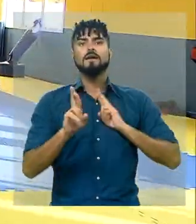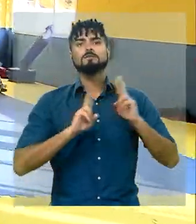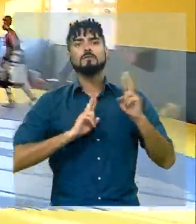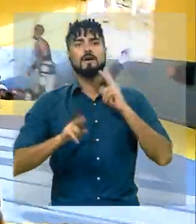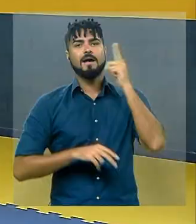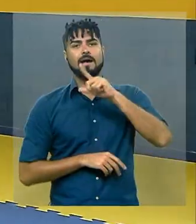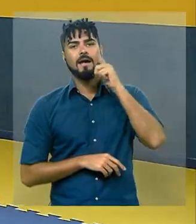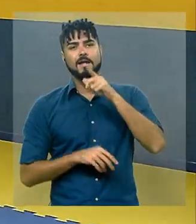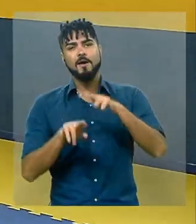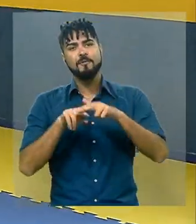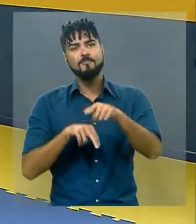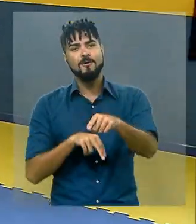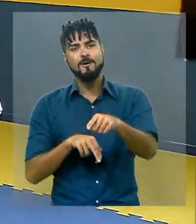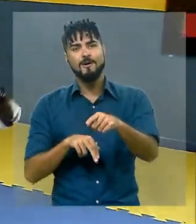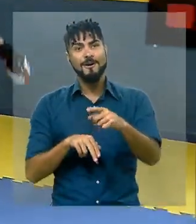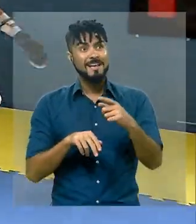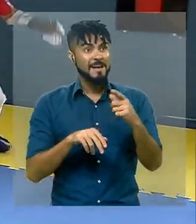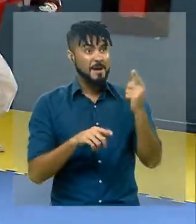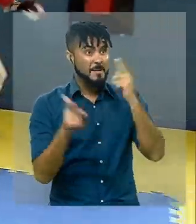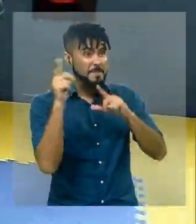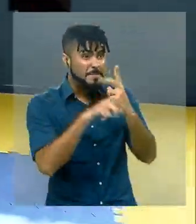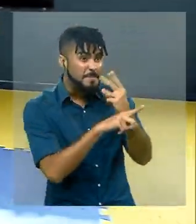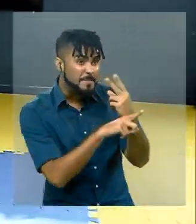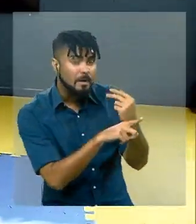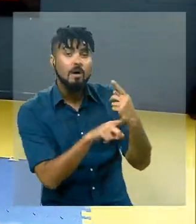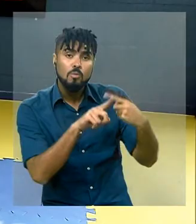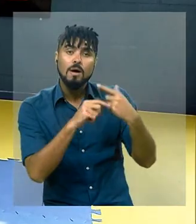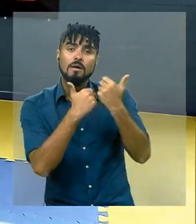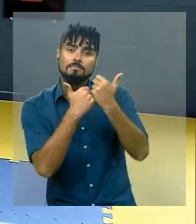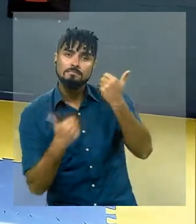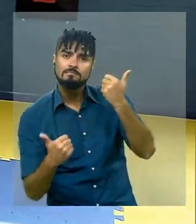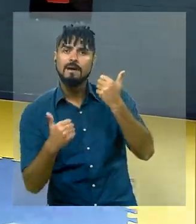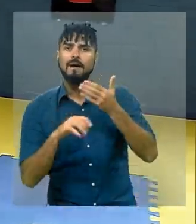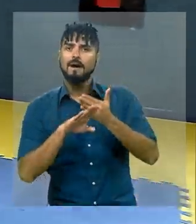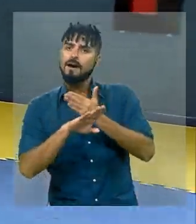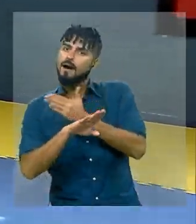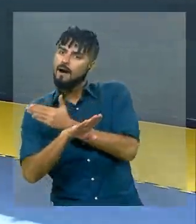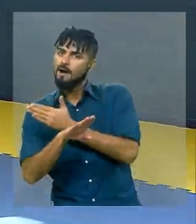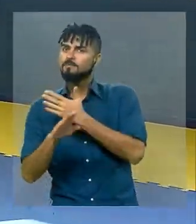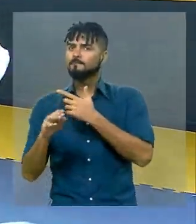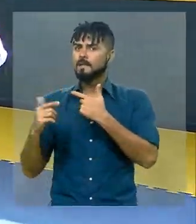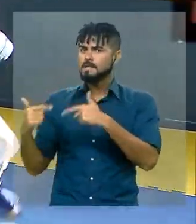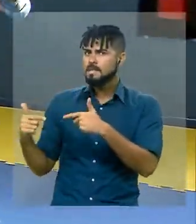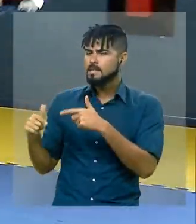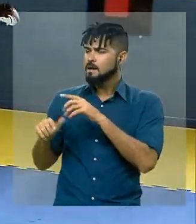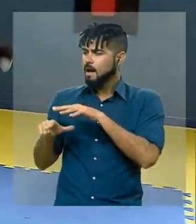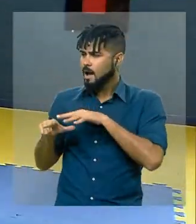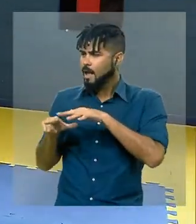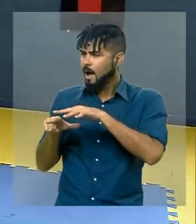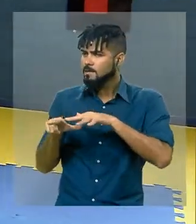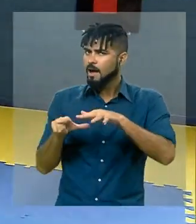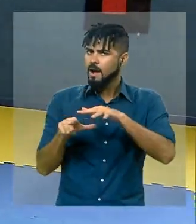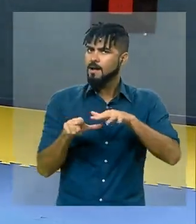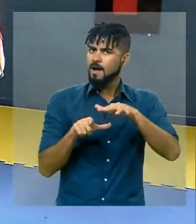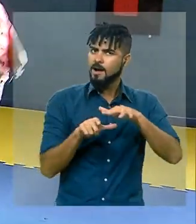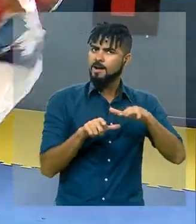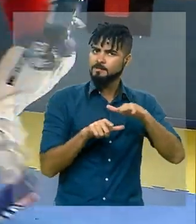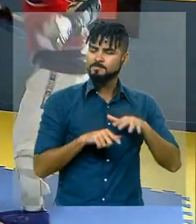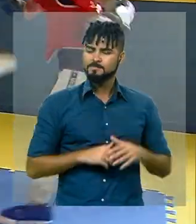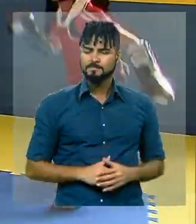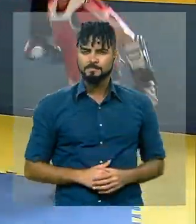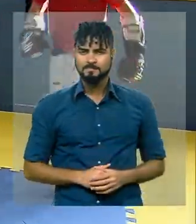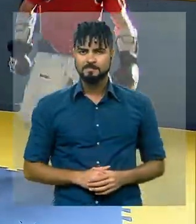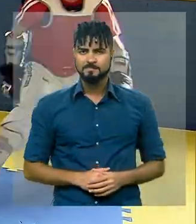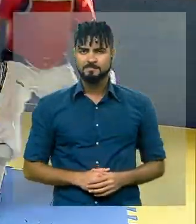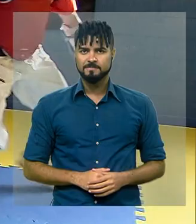Então eu acho que grandes resultados vêm por causa desse conjunto e cada um trabalhando na sua determinada função